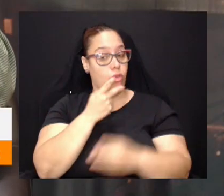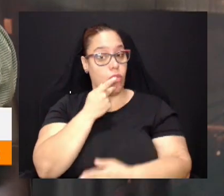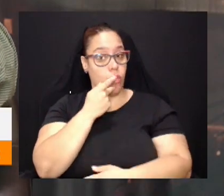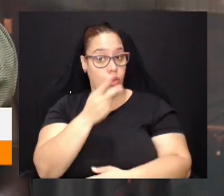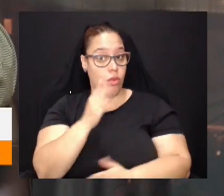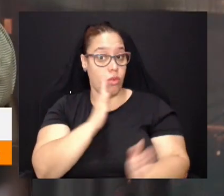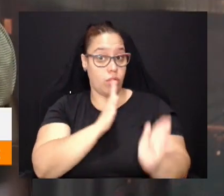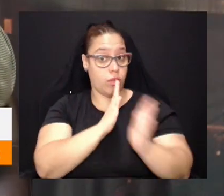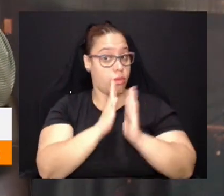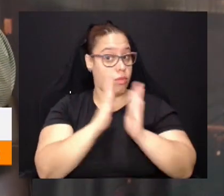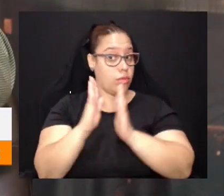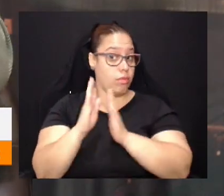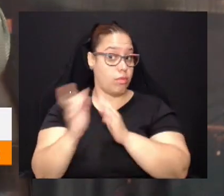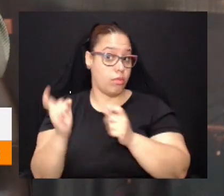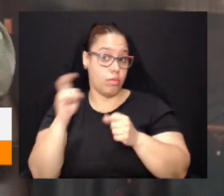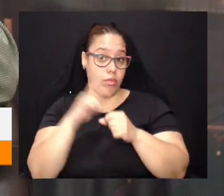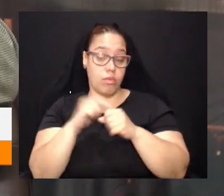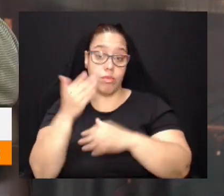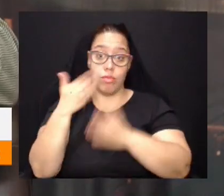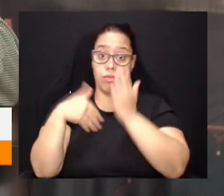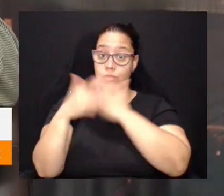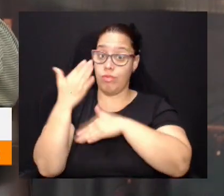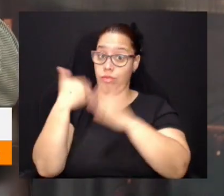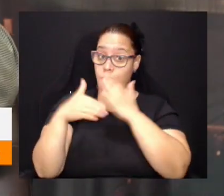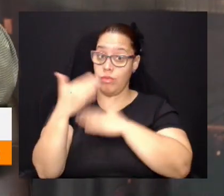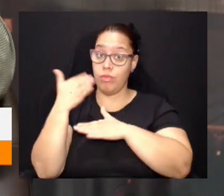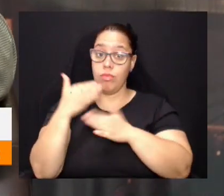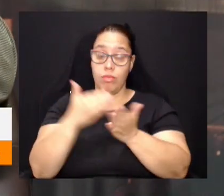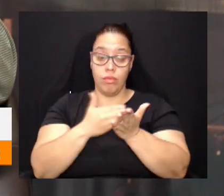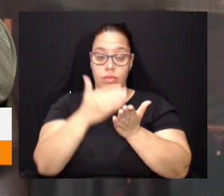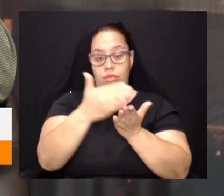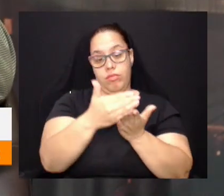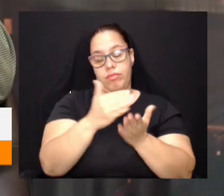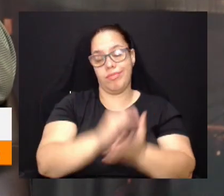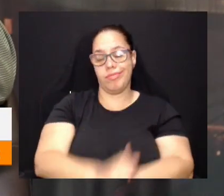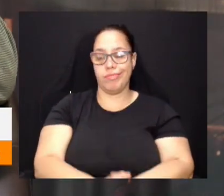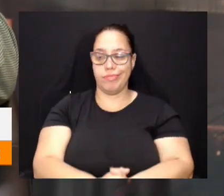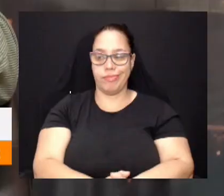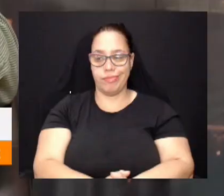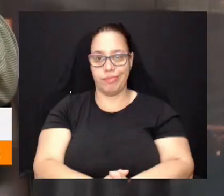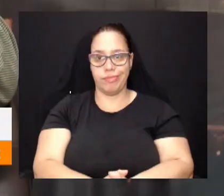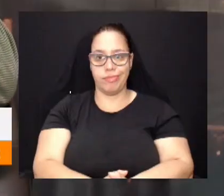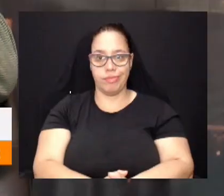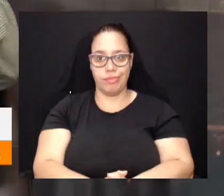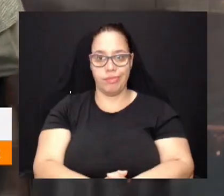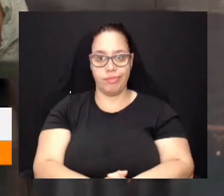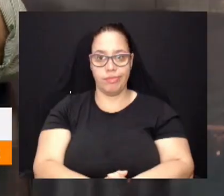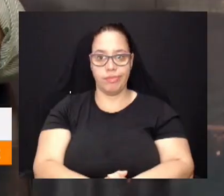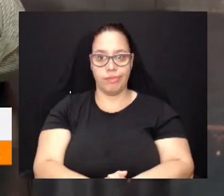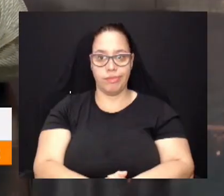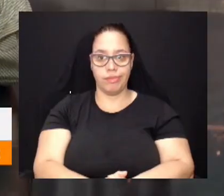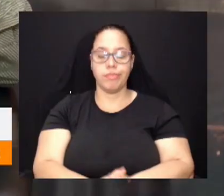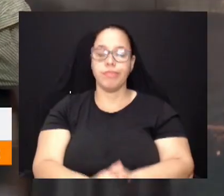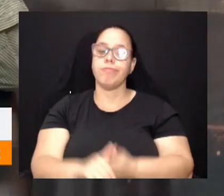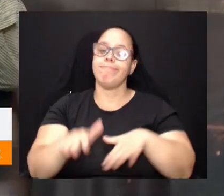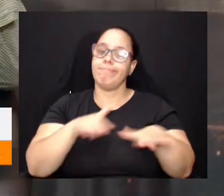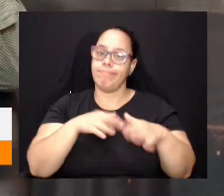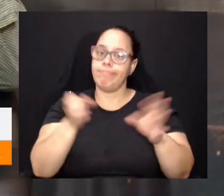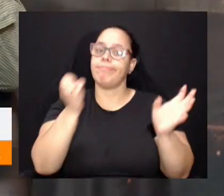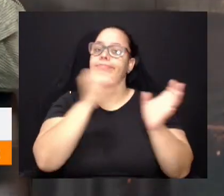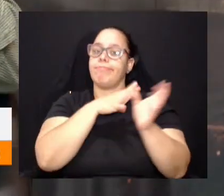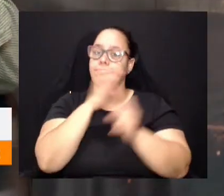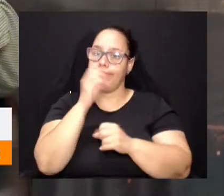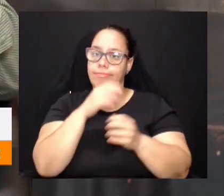vai voltar no tempo, né? Vai Uhum. ser daqui para frente. Então, é esse o momento da atualização de si